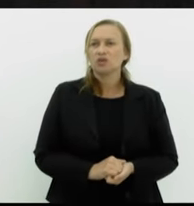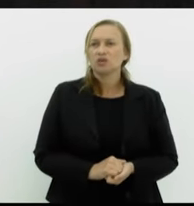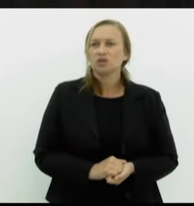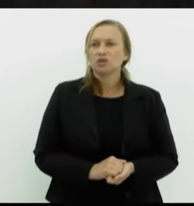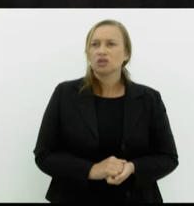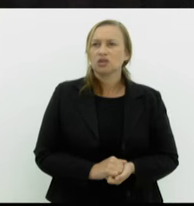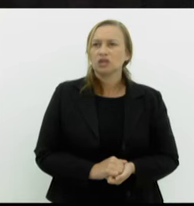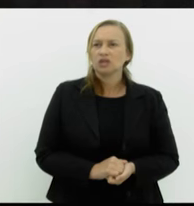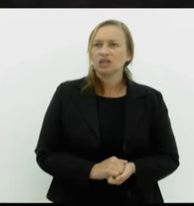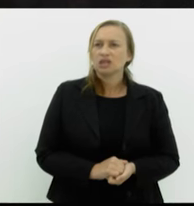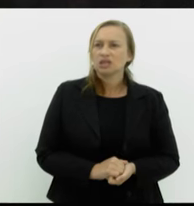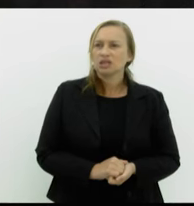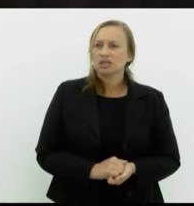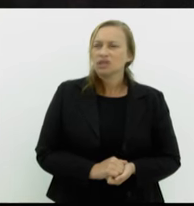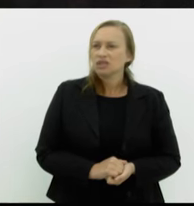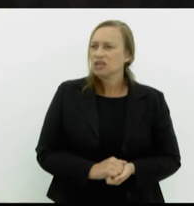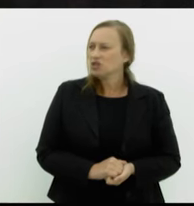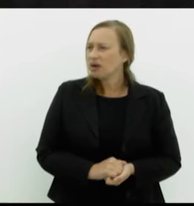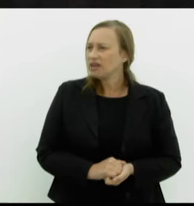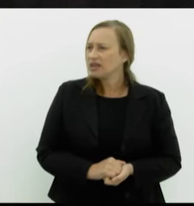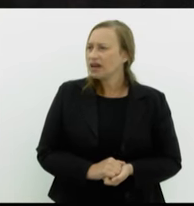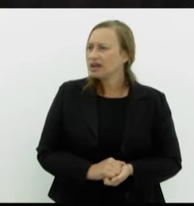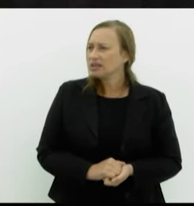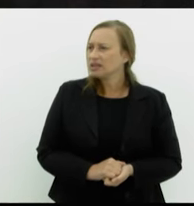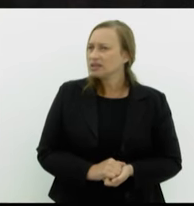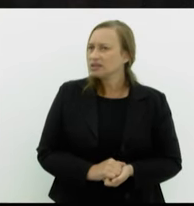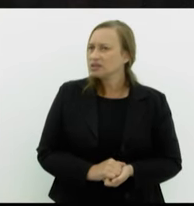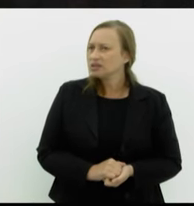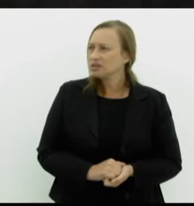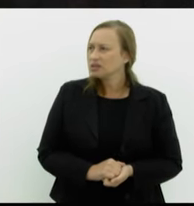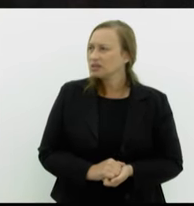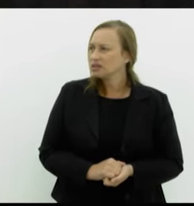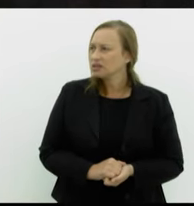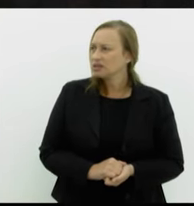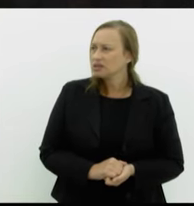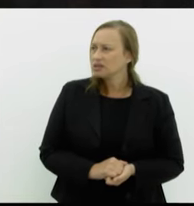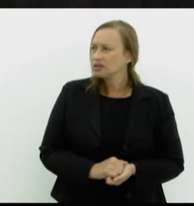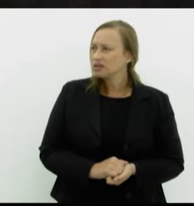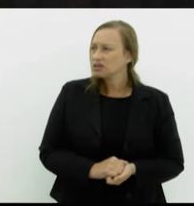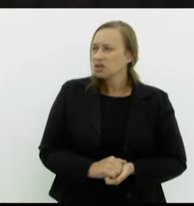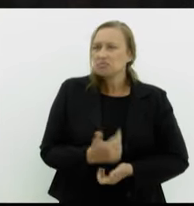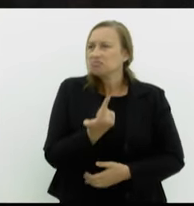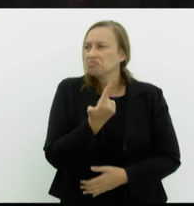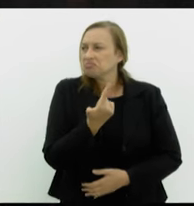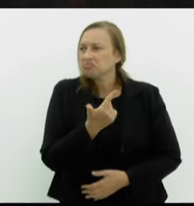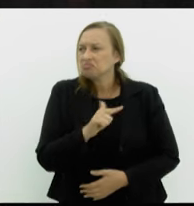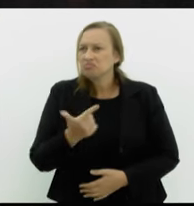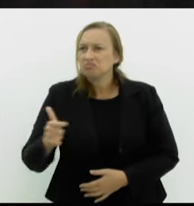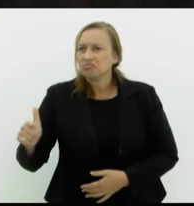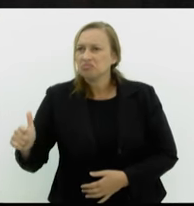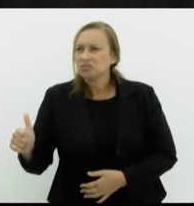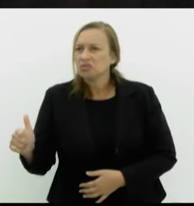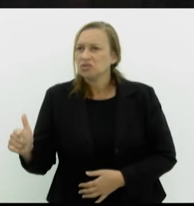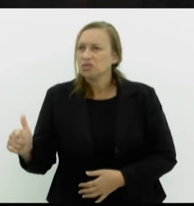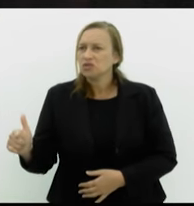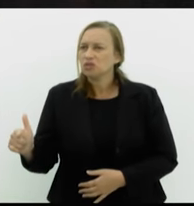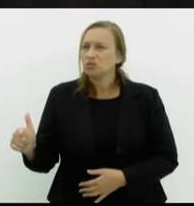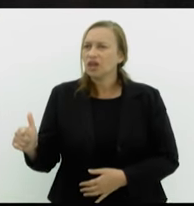Desqualificada é Vossa Excelência, Verônica Lima. Se estiver na casa, volte para ter a sua tréplica.